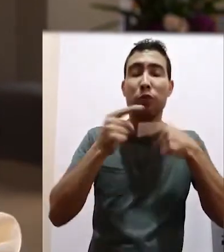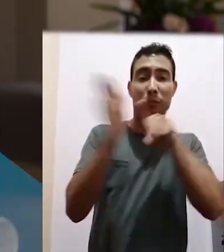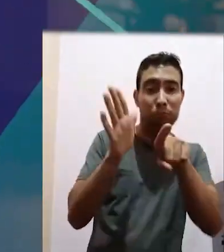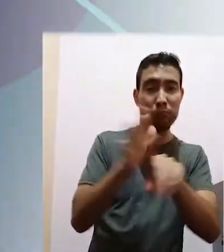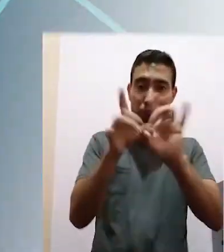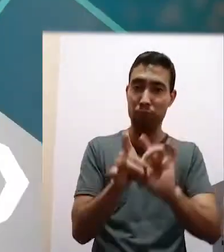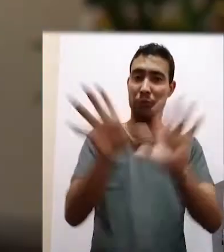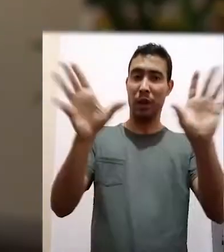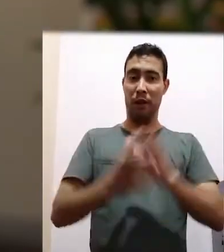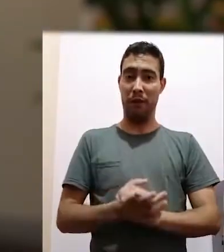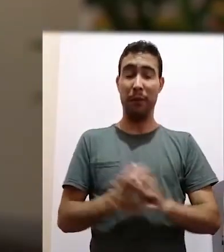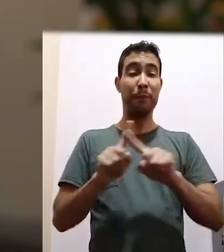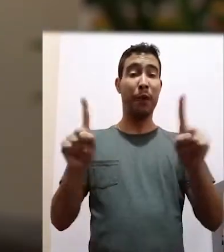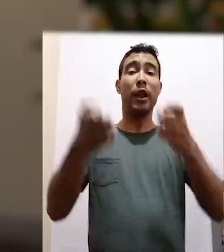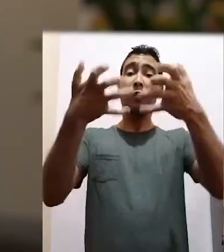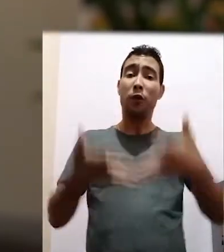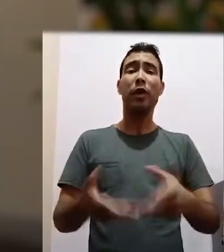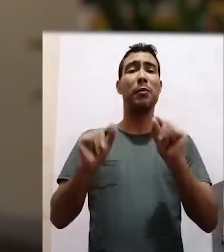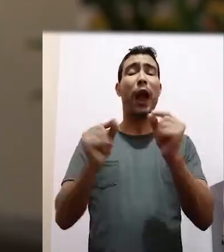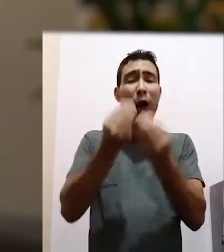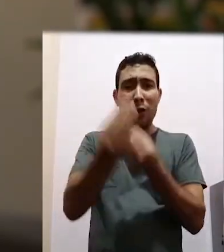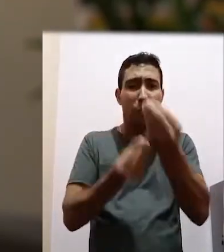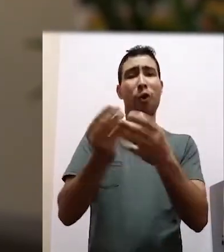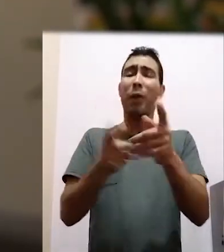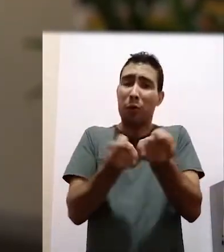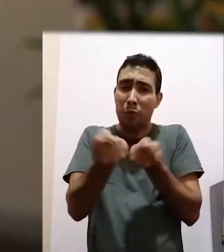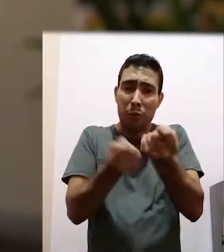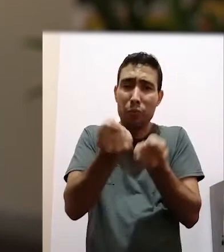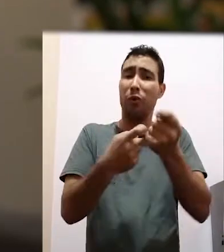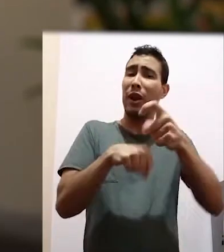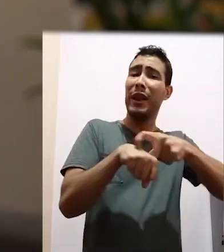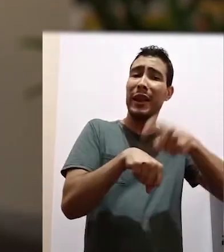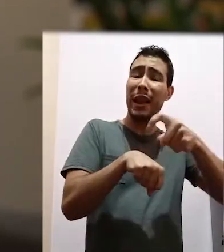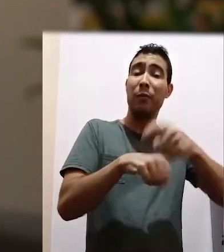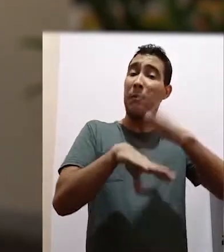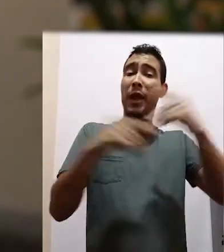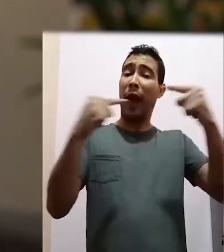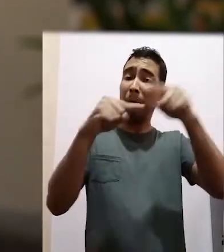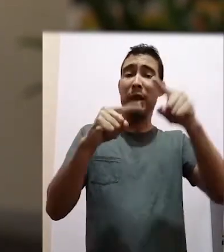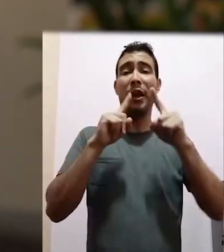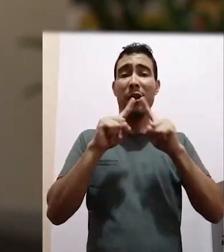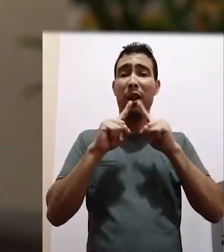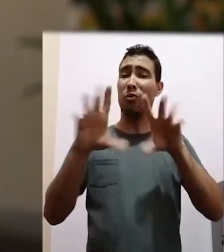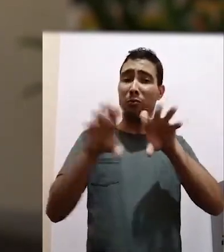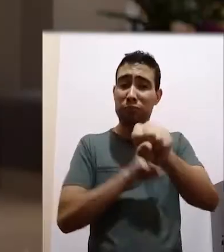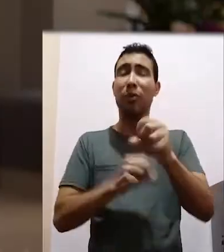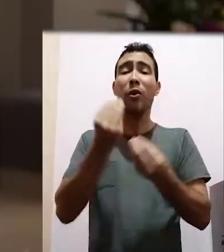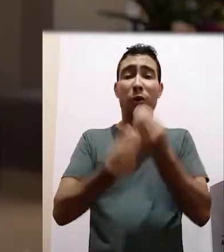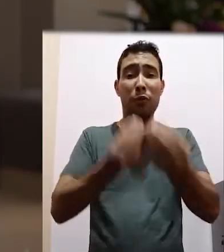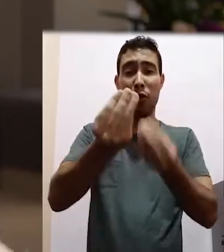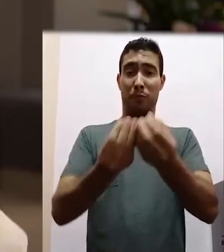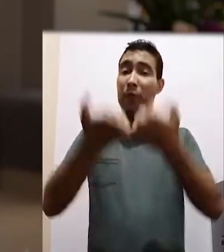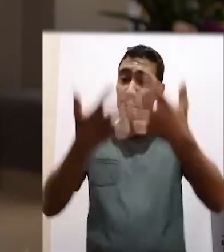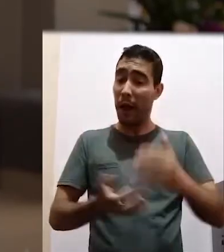quando precisar. E aí eu quero relacionar um pouco essa história de controlar o próprio tempo com a formação de um pensamento crítico.